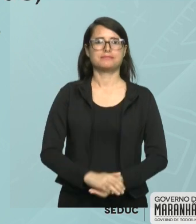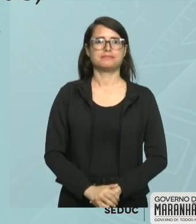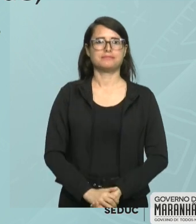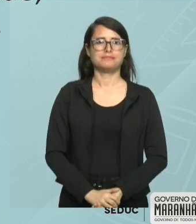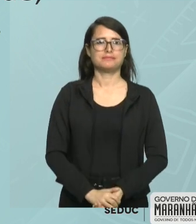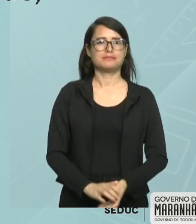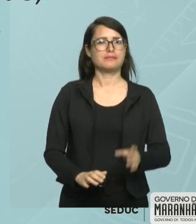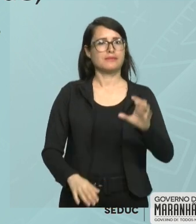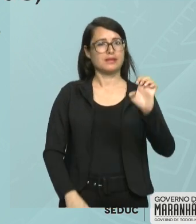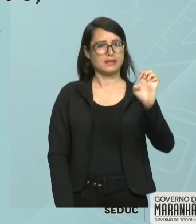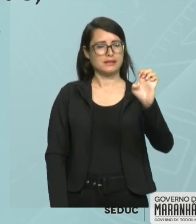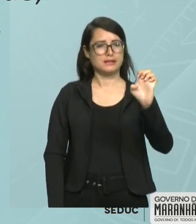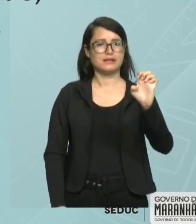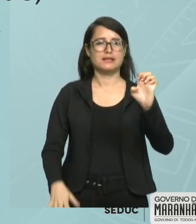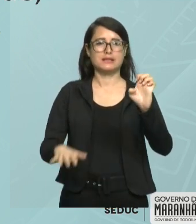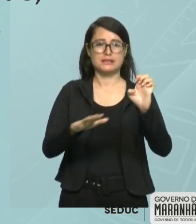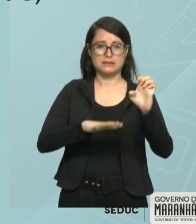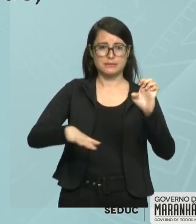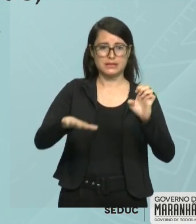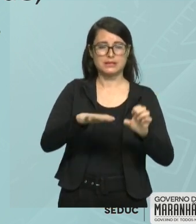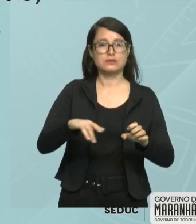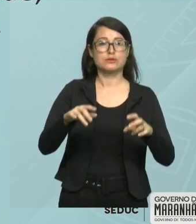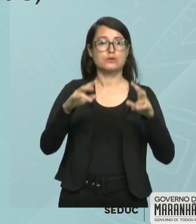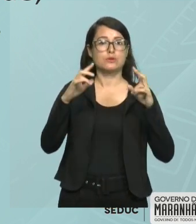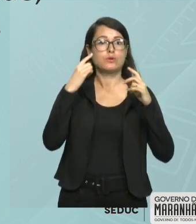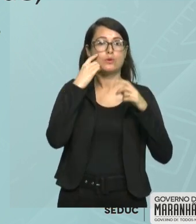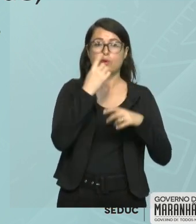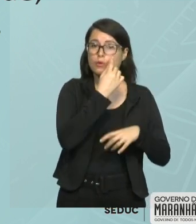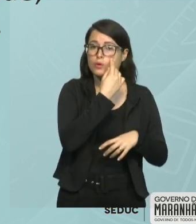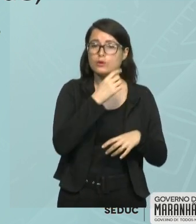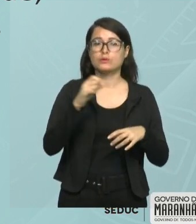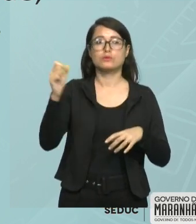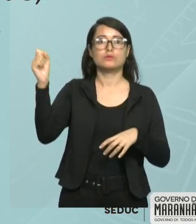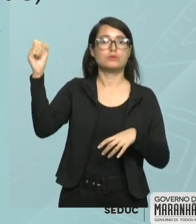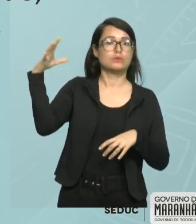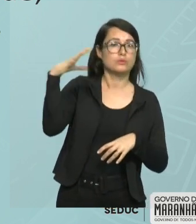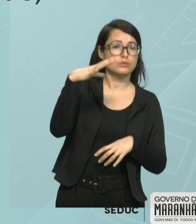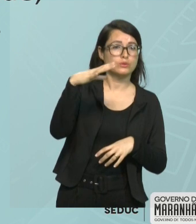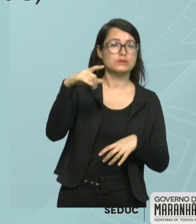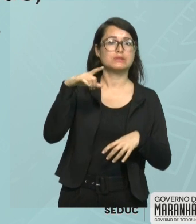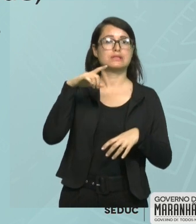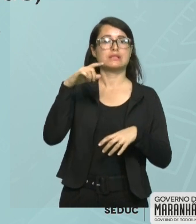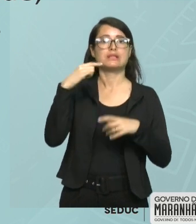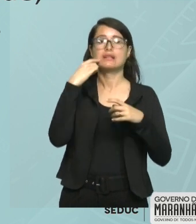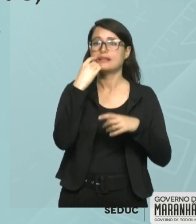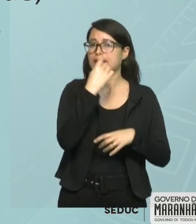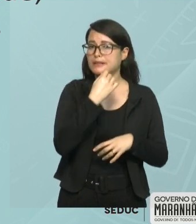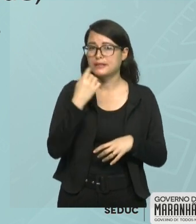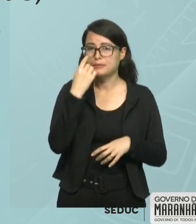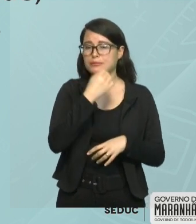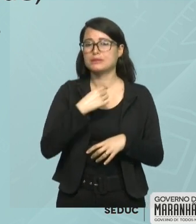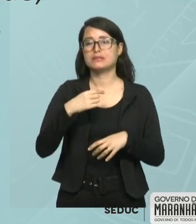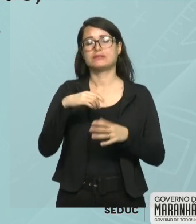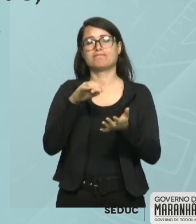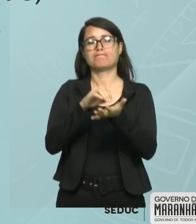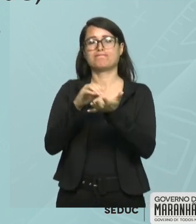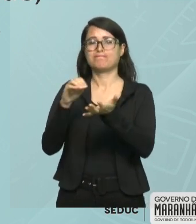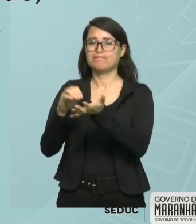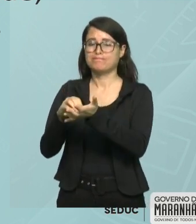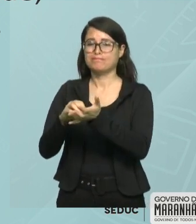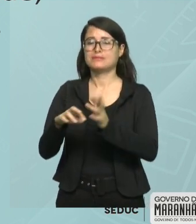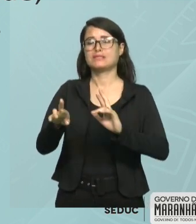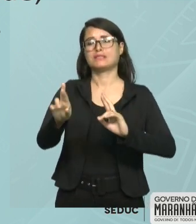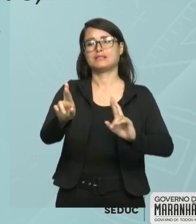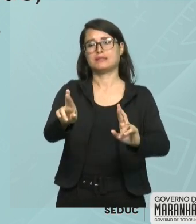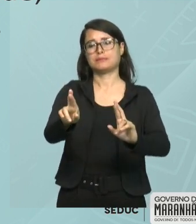inimizade. E na letra E eu tenho espaço, olhos, luz, lábios, ausência e